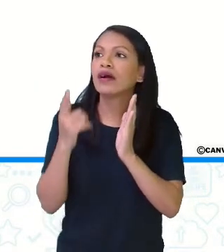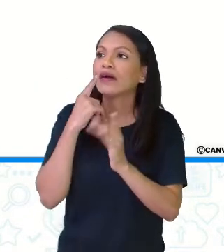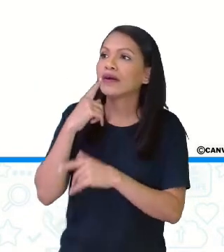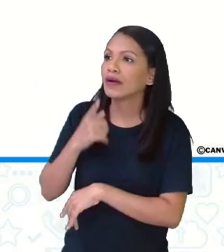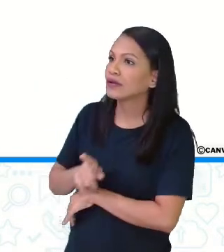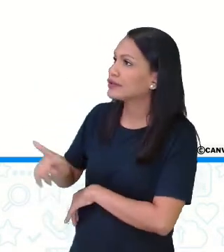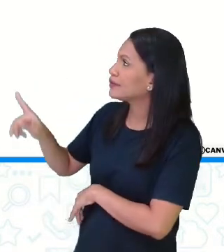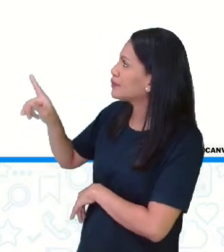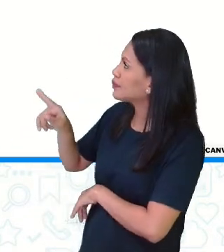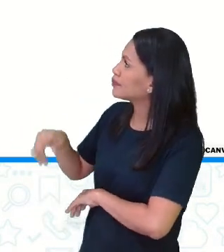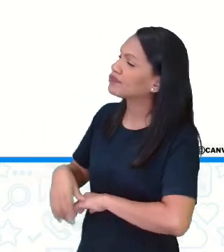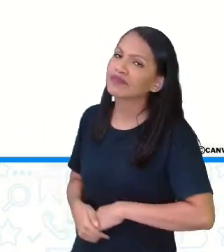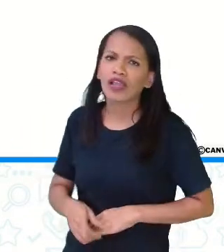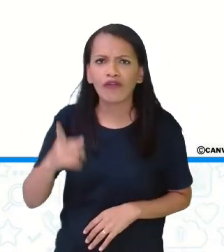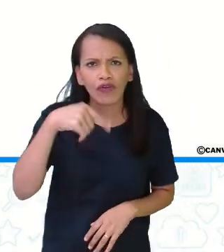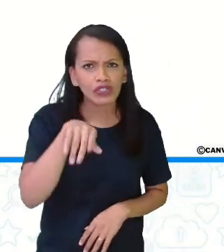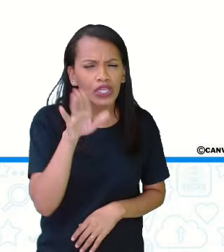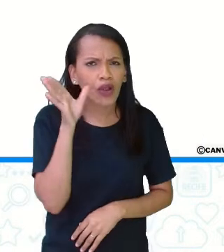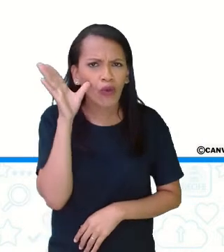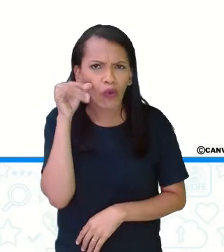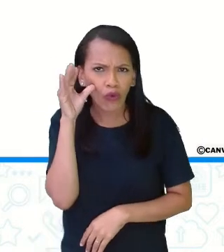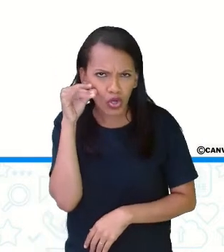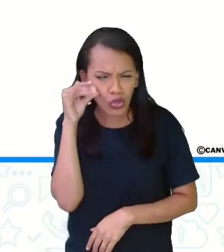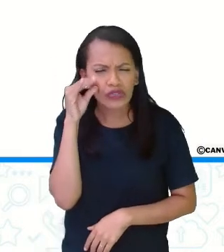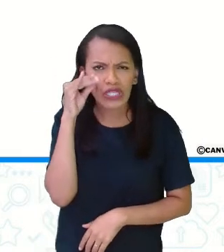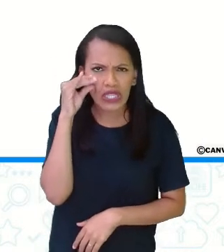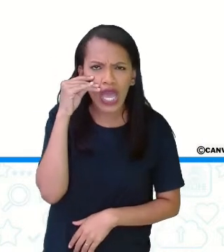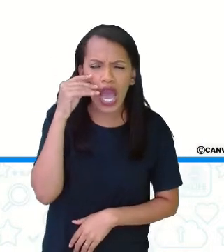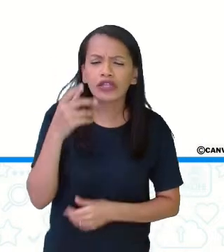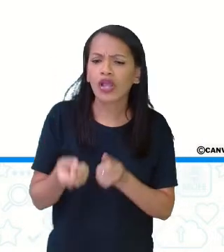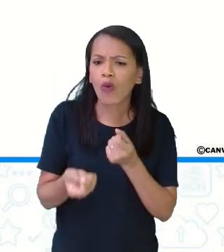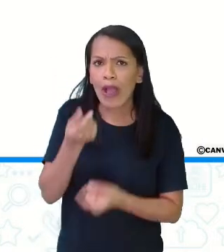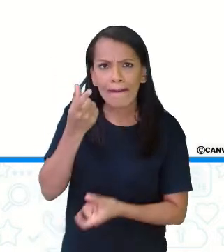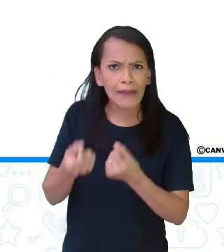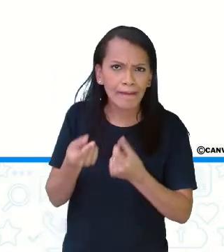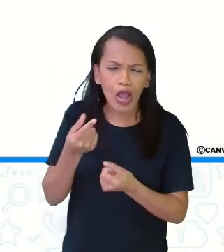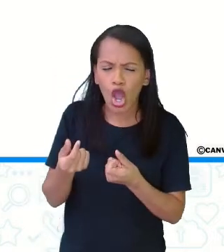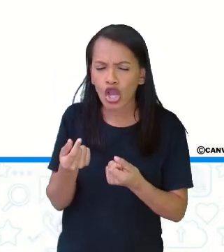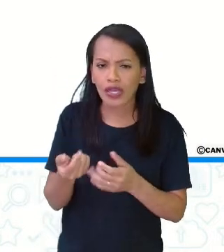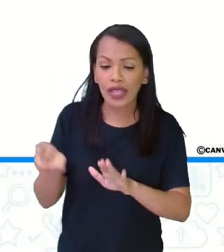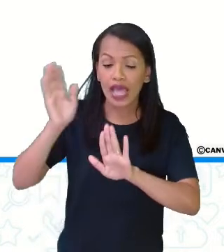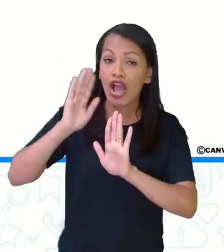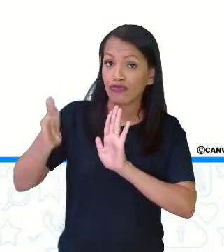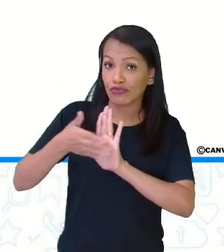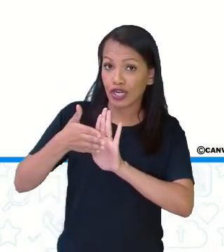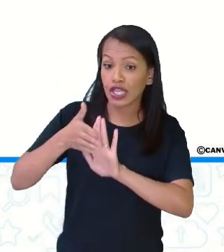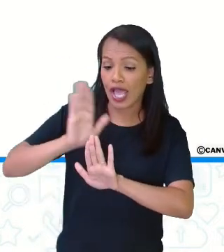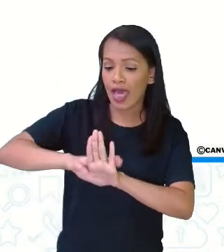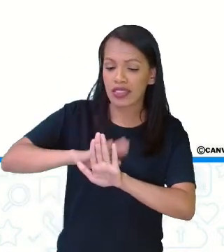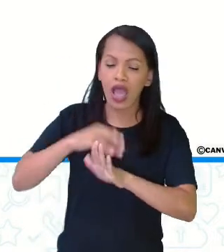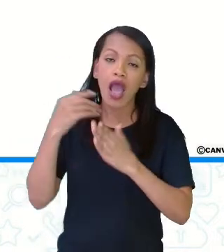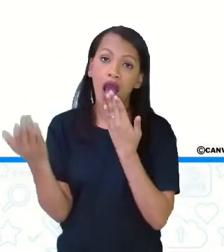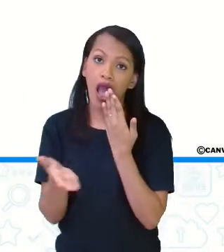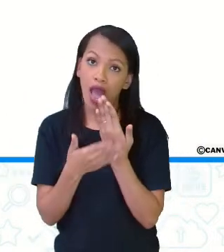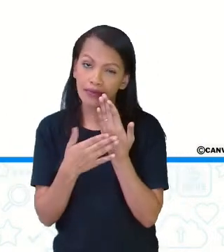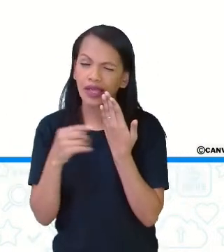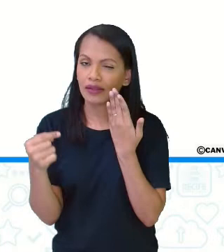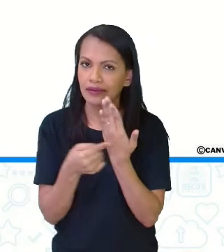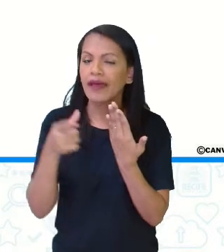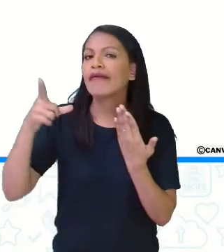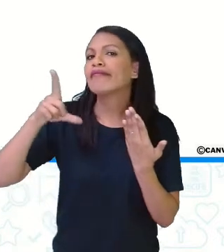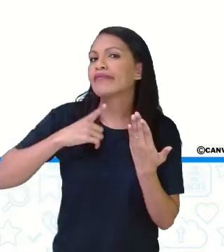a curiosidade de pegar uma embalagem de um salgadinho, uma pipoca, um alimento industrializado, quando você pegar a embalagem e